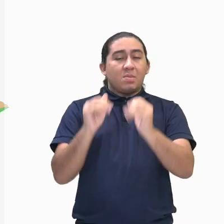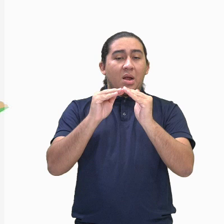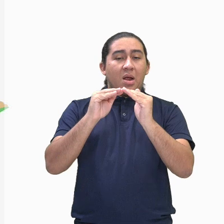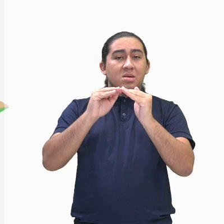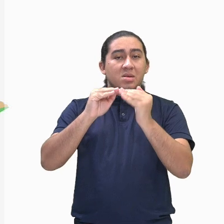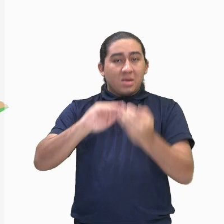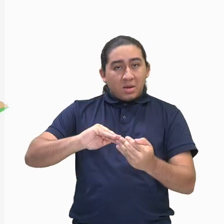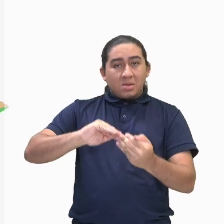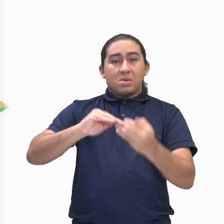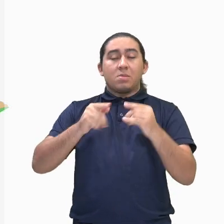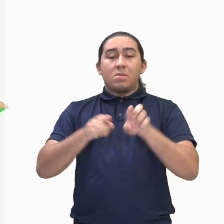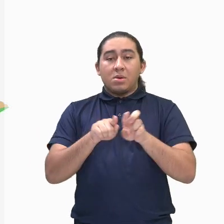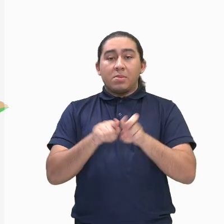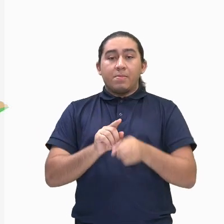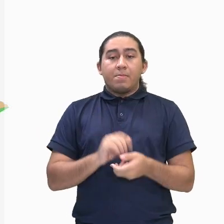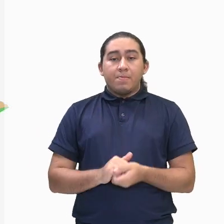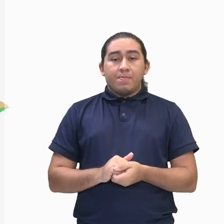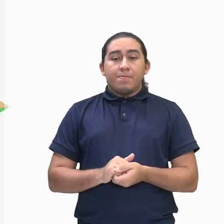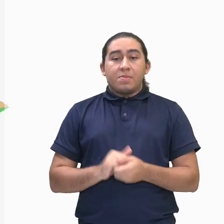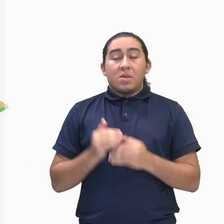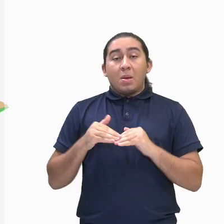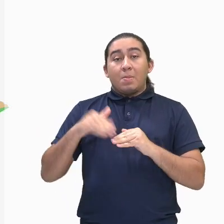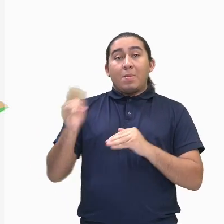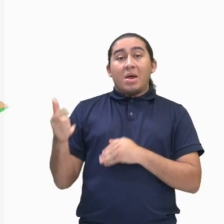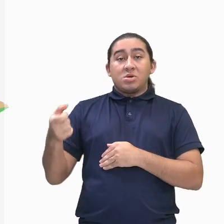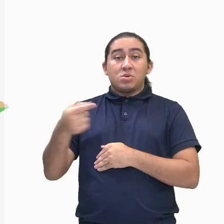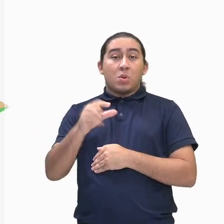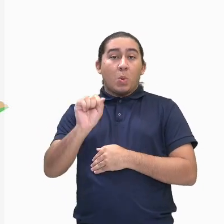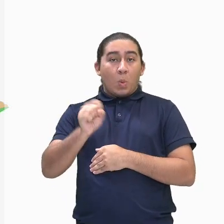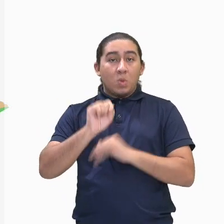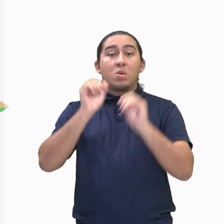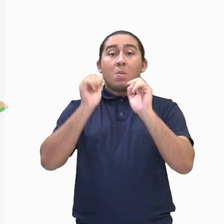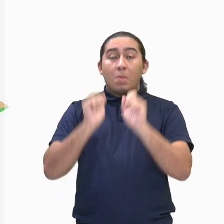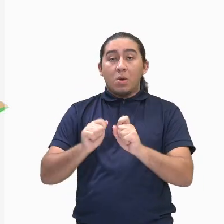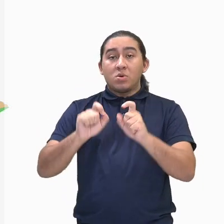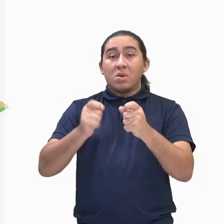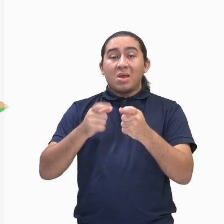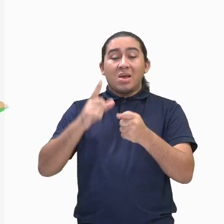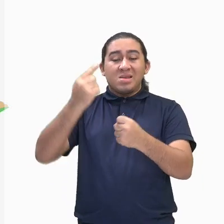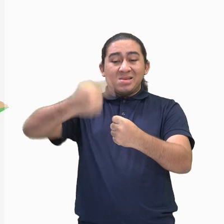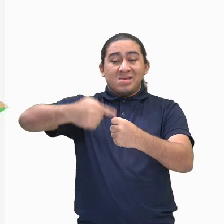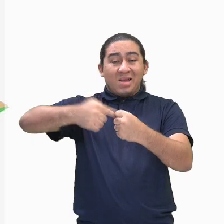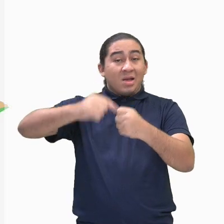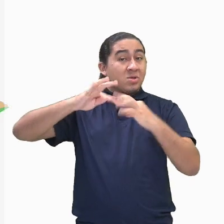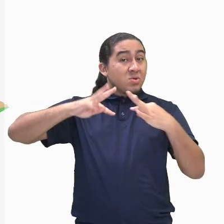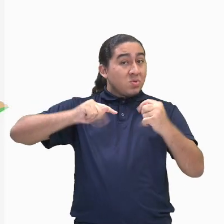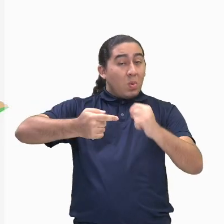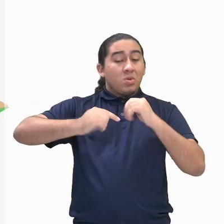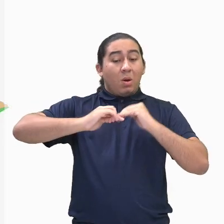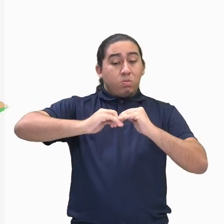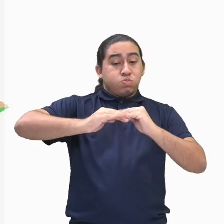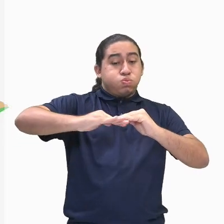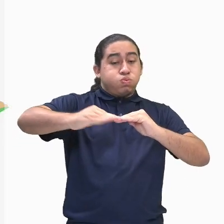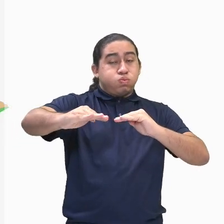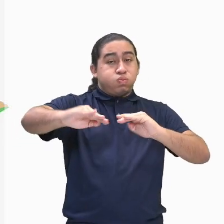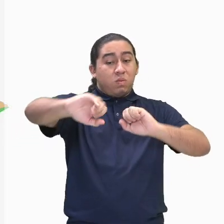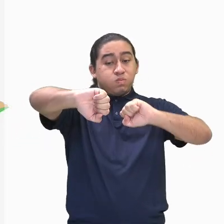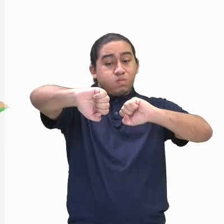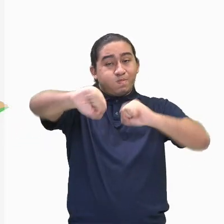E acima de 8 tem potencial para dizimar cidades inteiras, né? Então aquela grande área ali pode